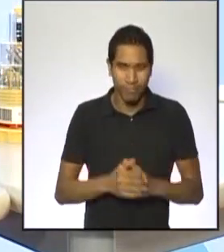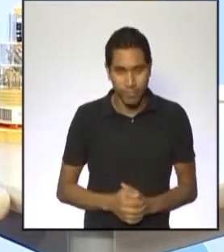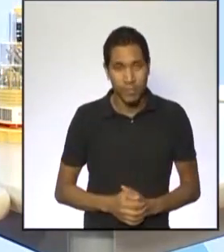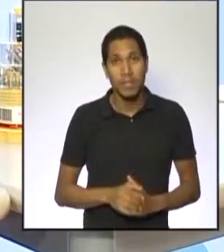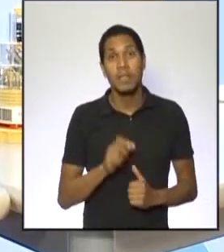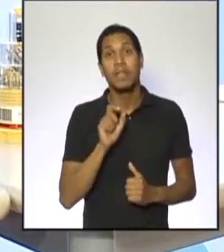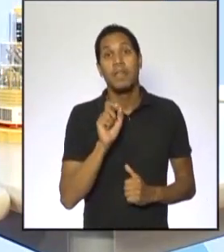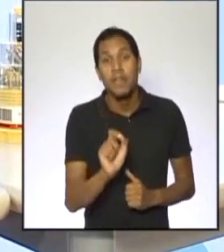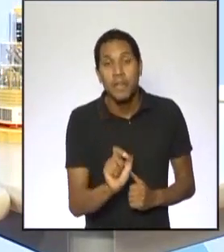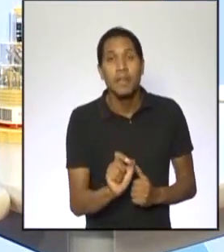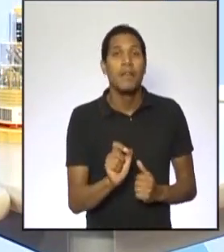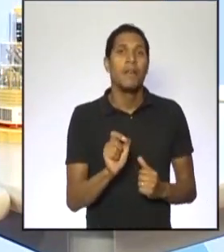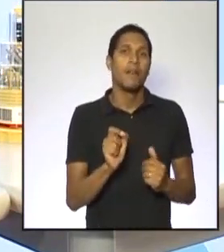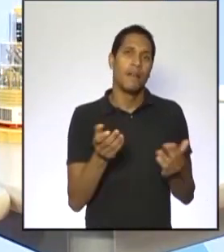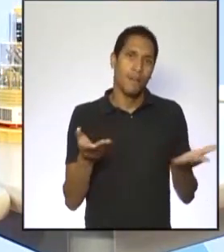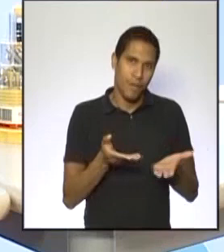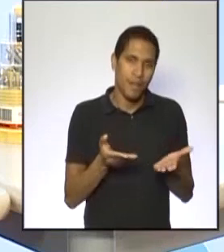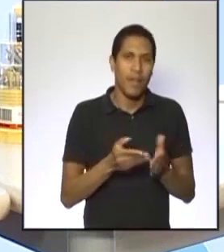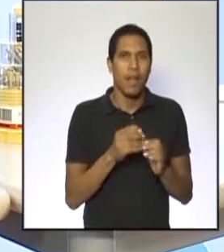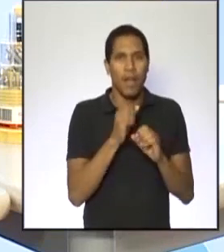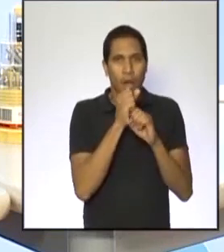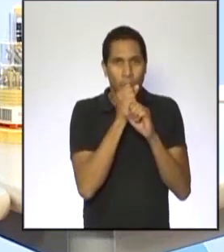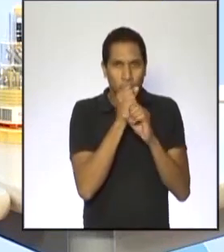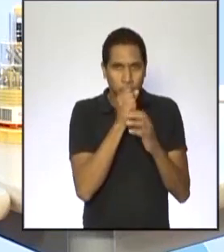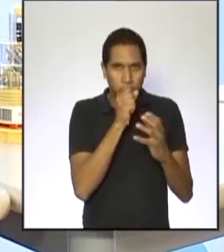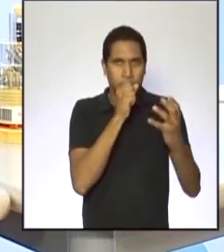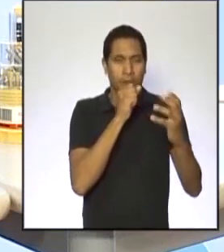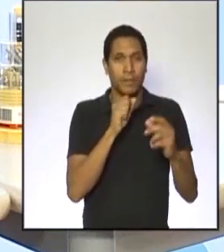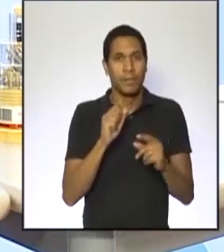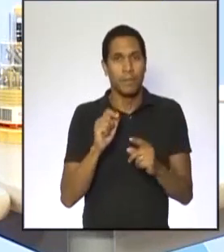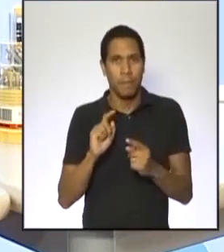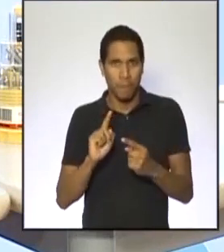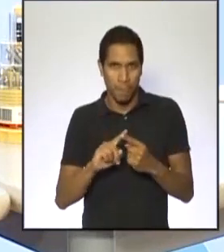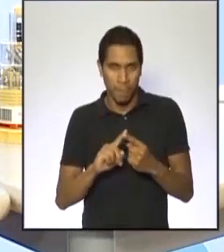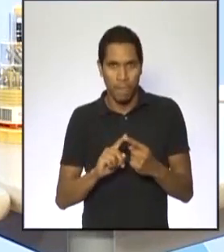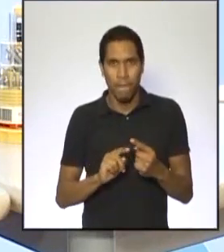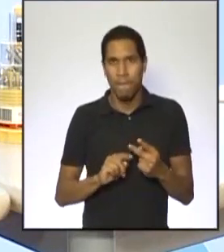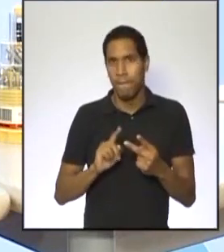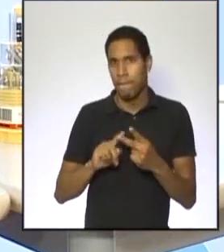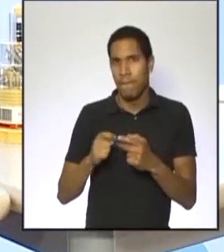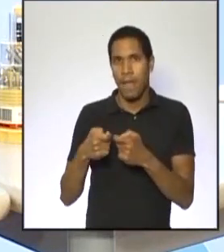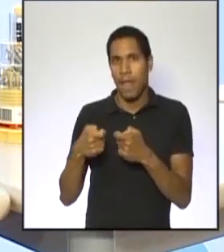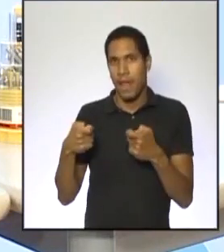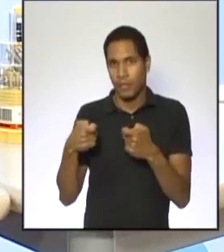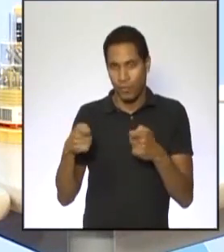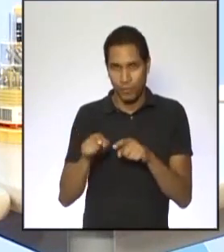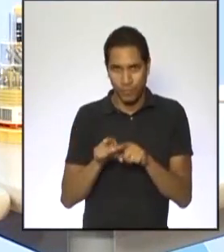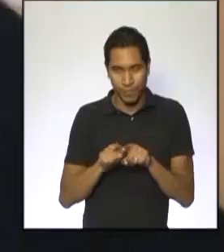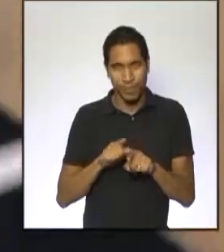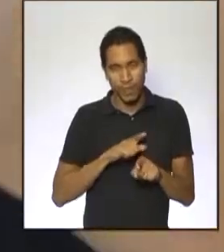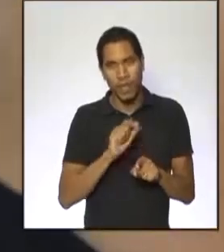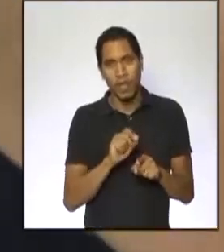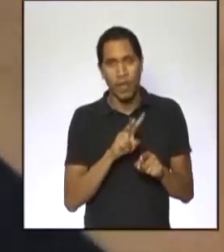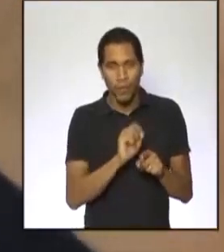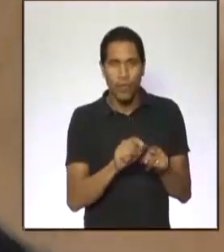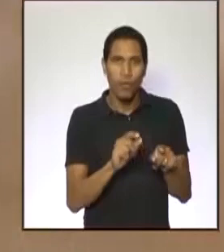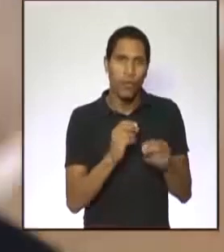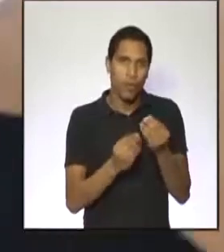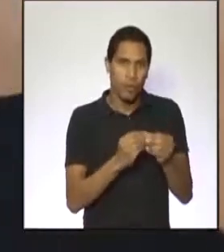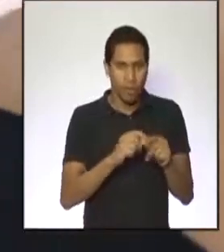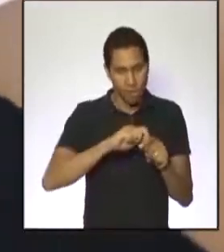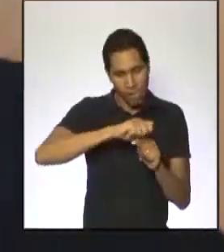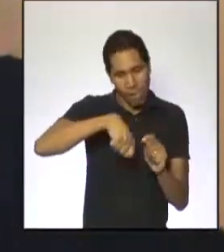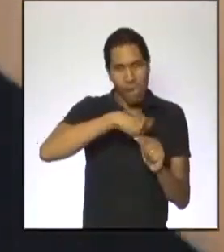bexiga, um elástico, e nós vamos prender essa bexiga. Isso eu vou fazendo